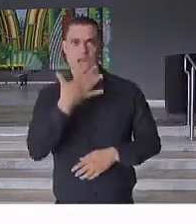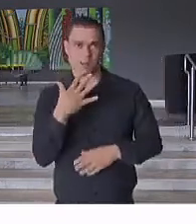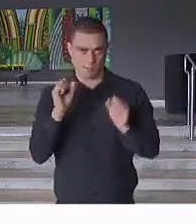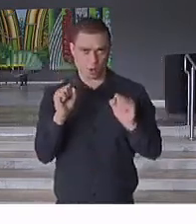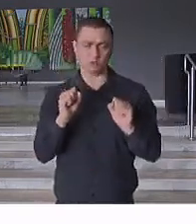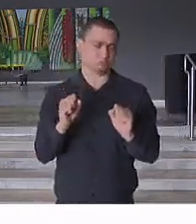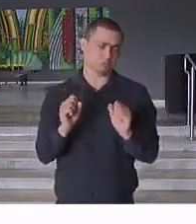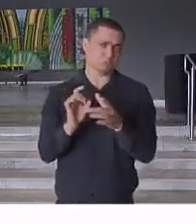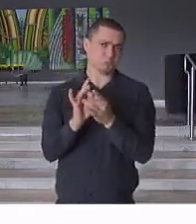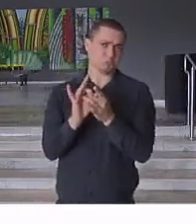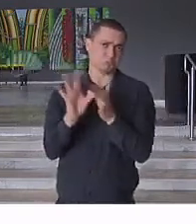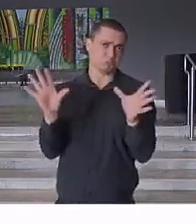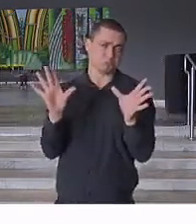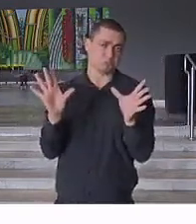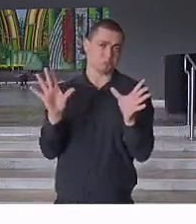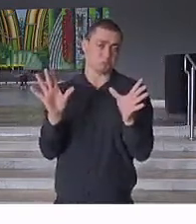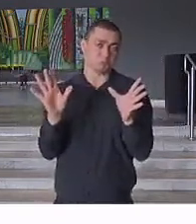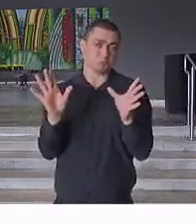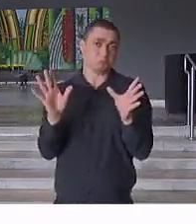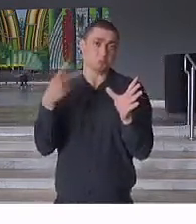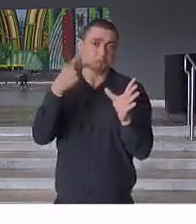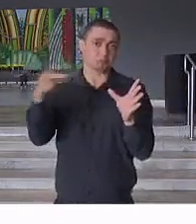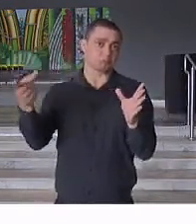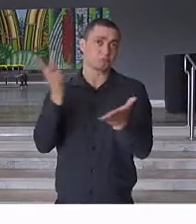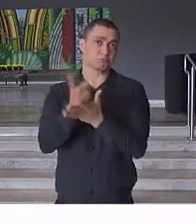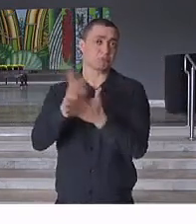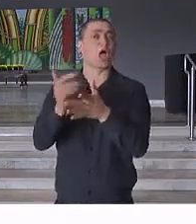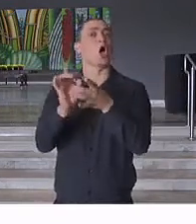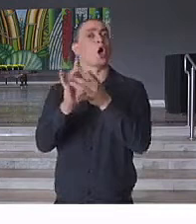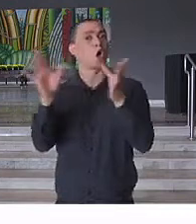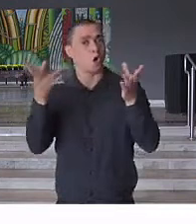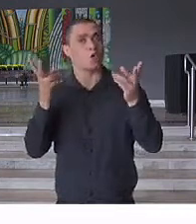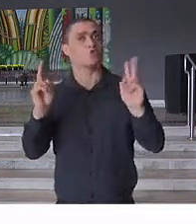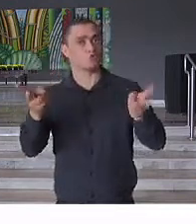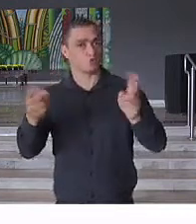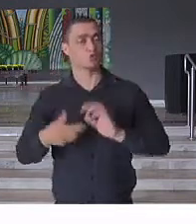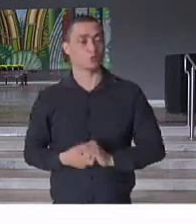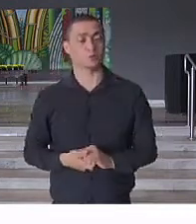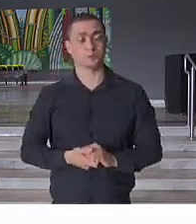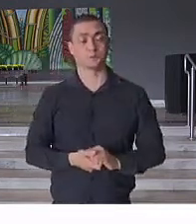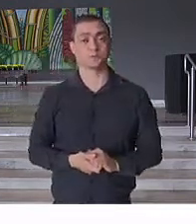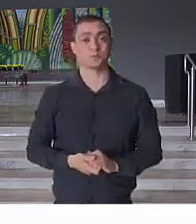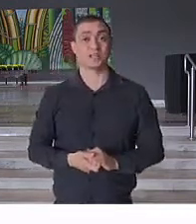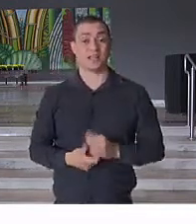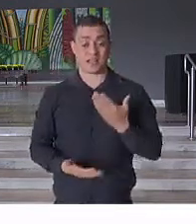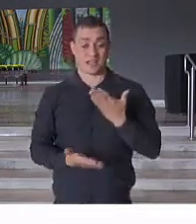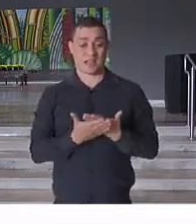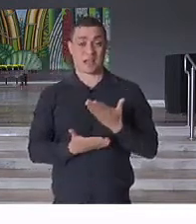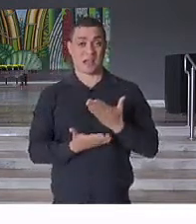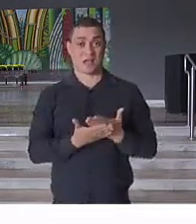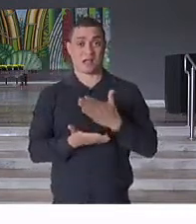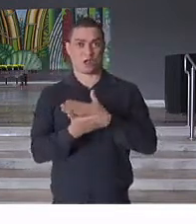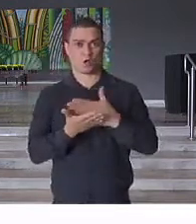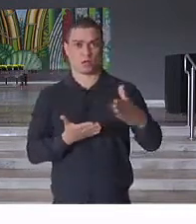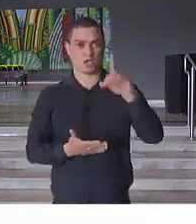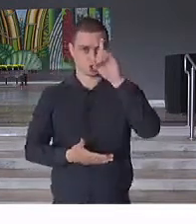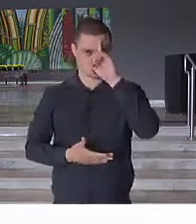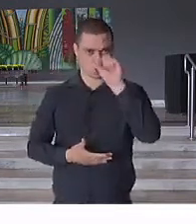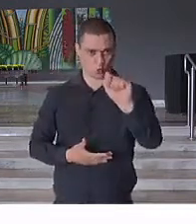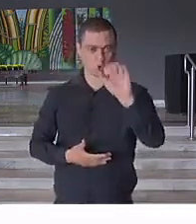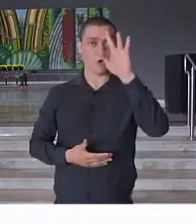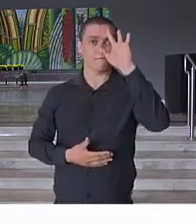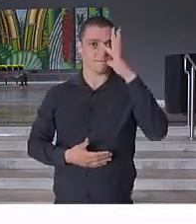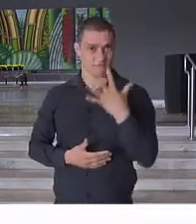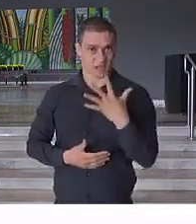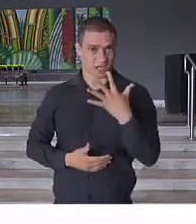Pode? Pode. Está mantida a autorização para isso. O início das aulas, então, no dia 8 de fevereiro,